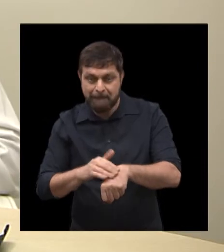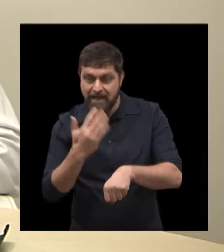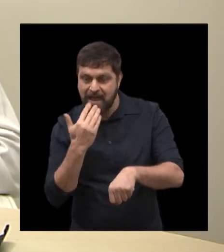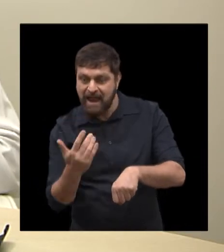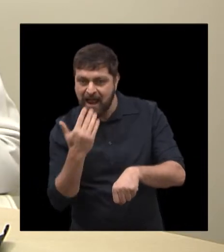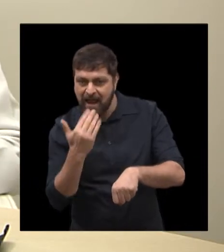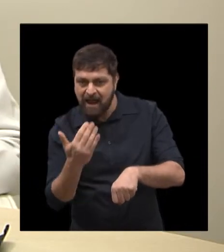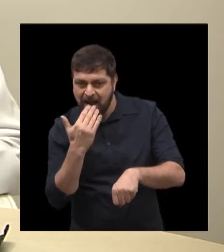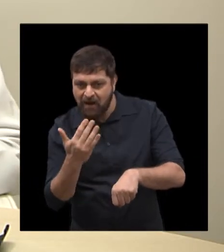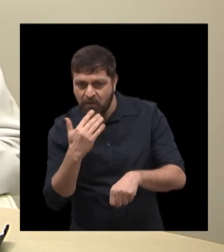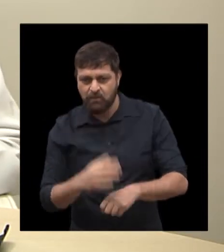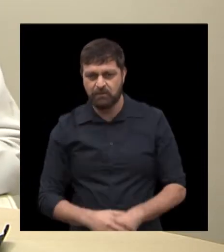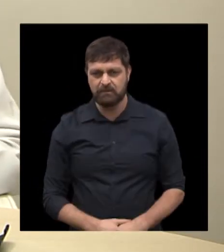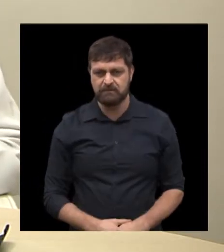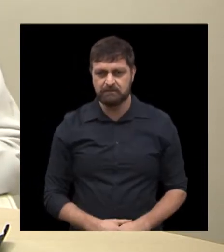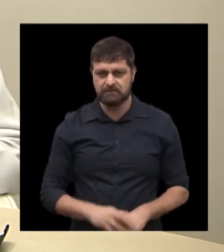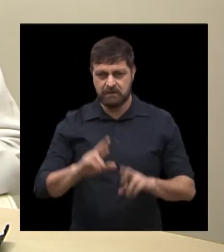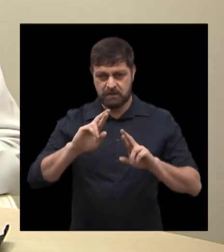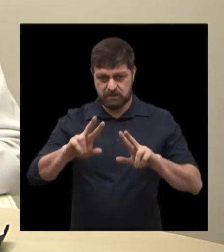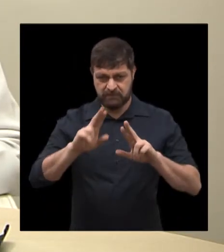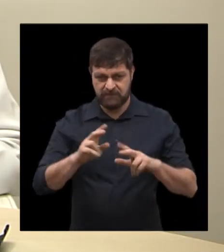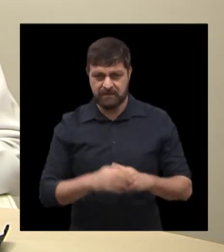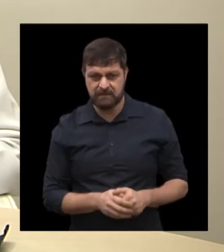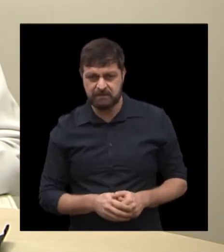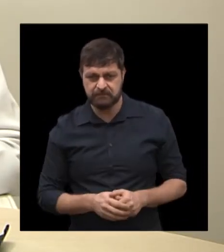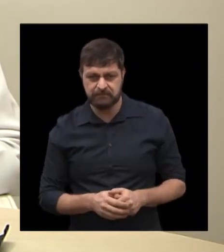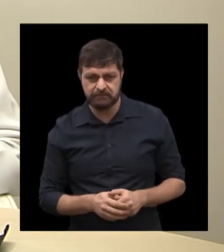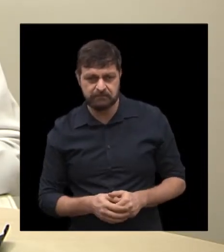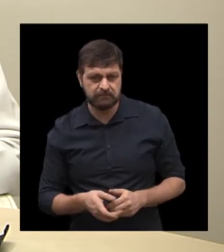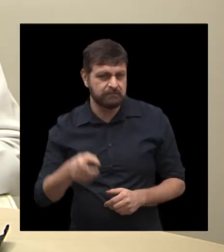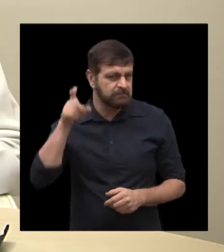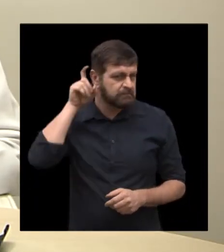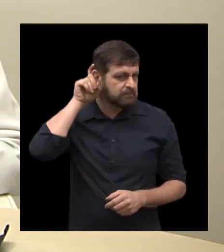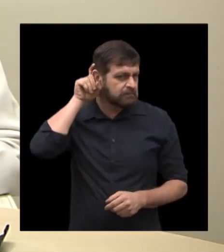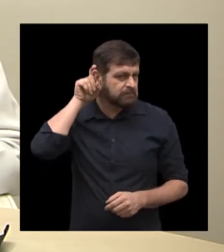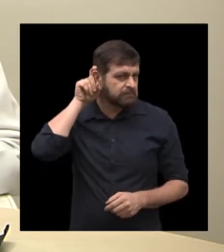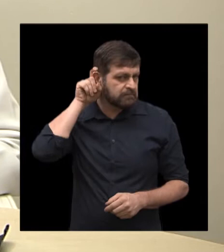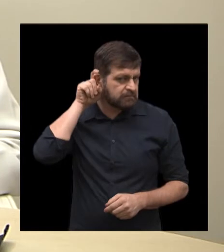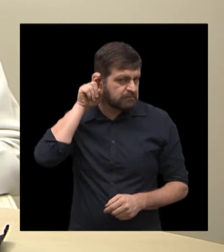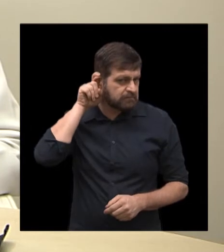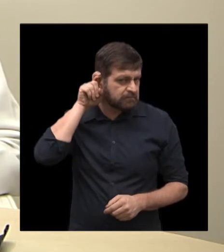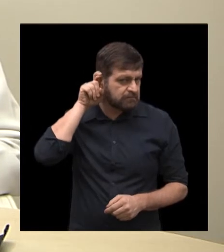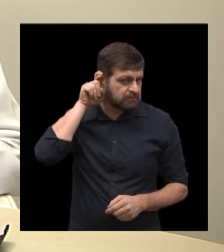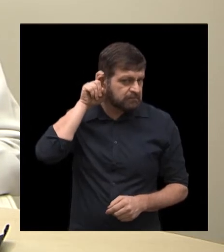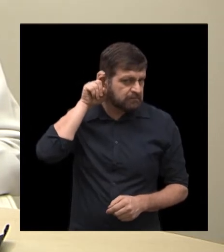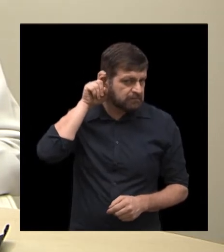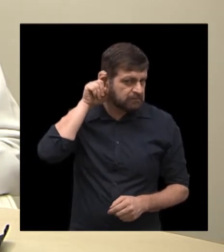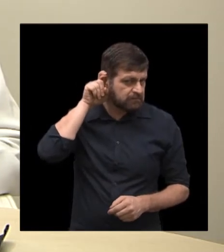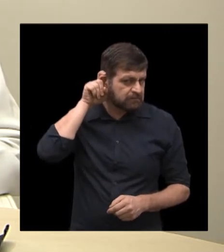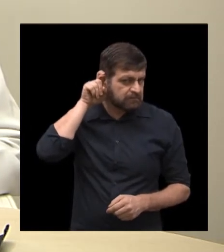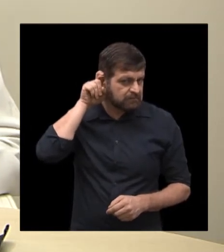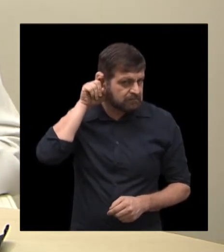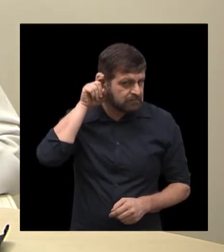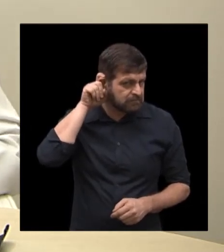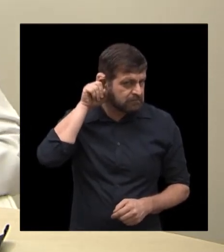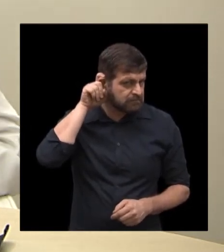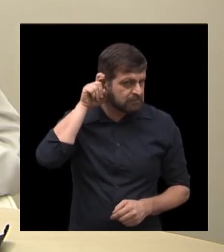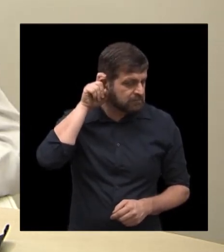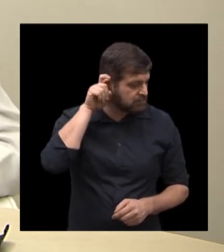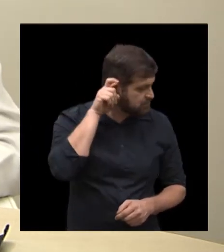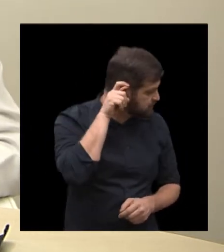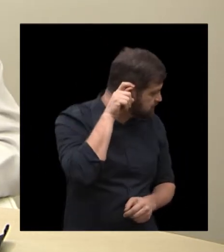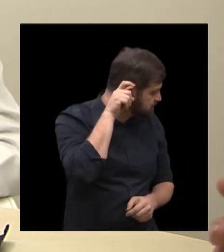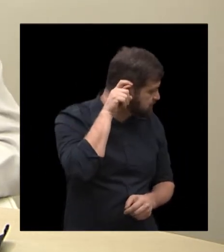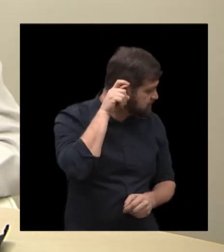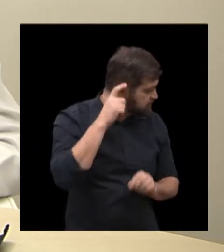de adaptação imediata. Diferente do outro, ele não precisa da confecção do molde, ele não é feito sob medida. Então a